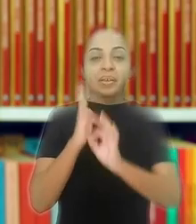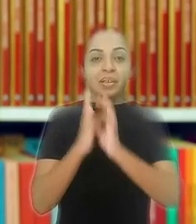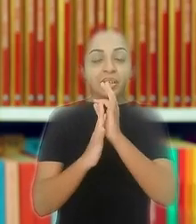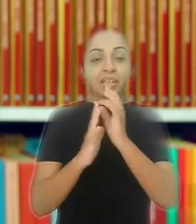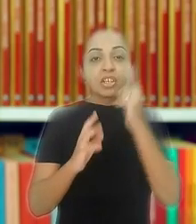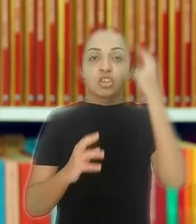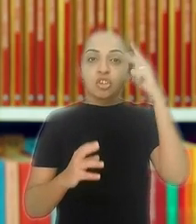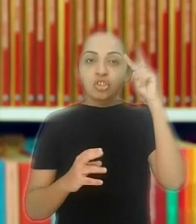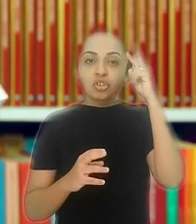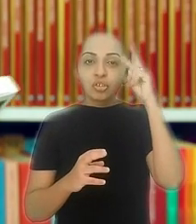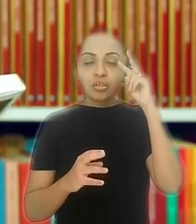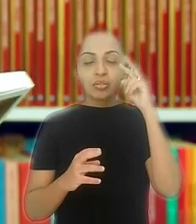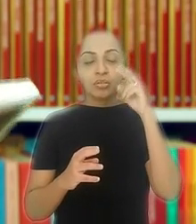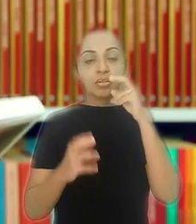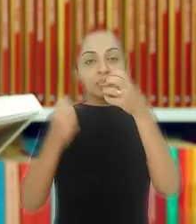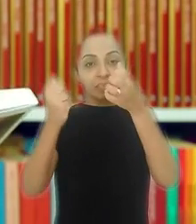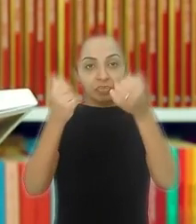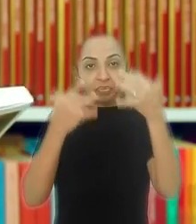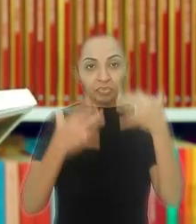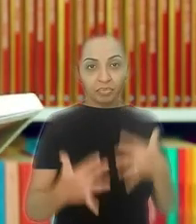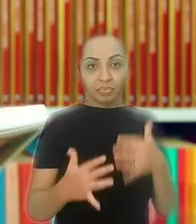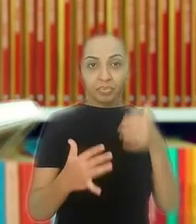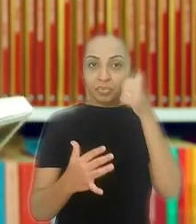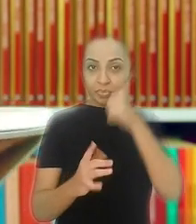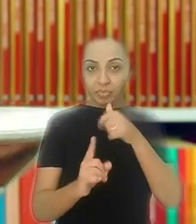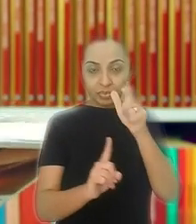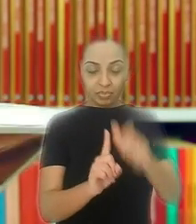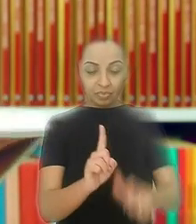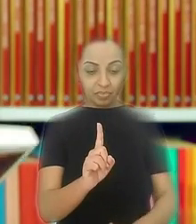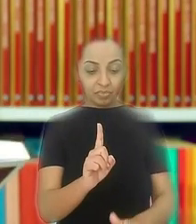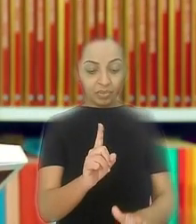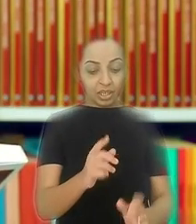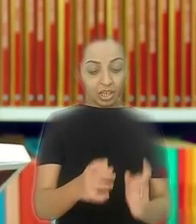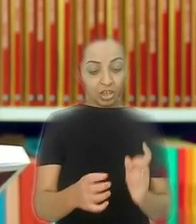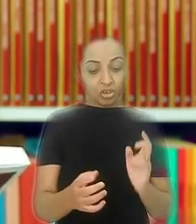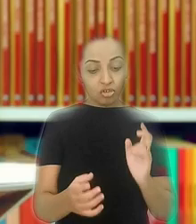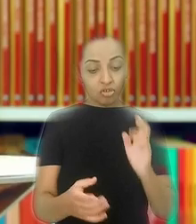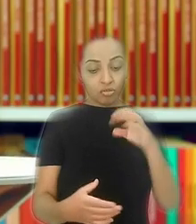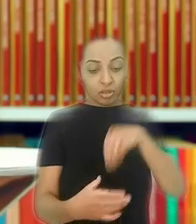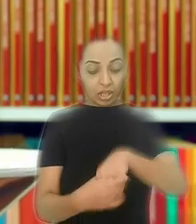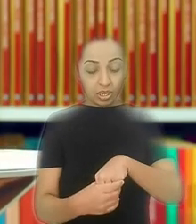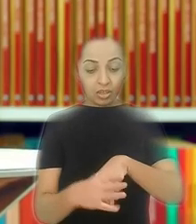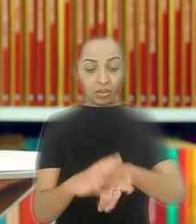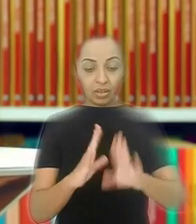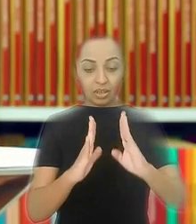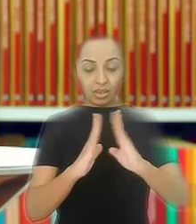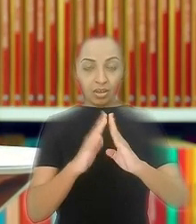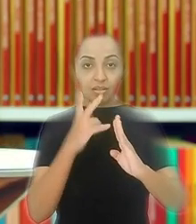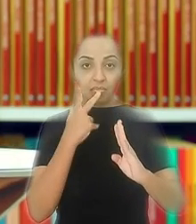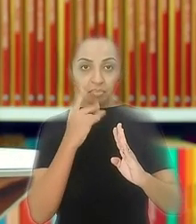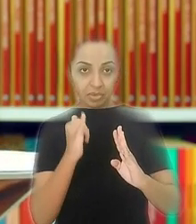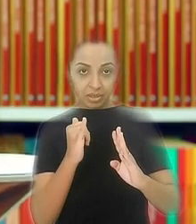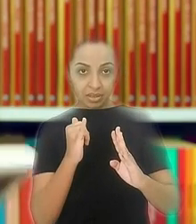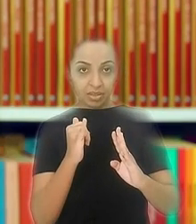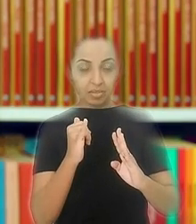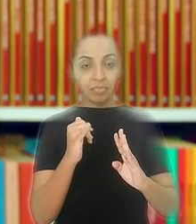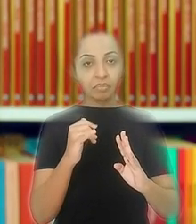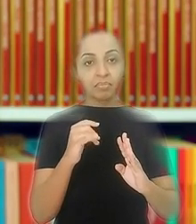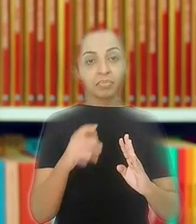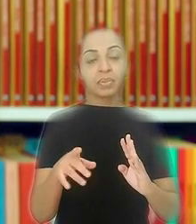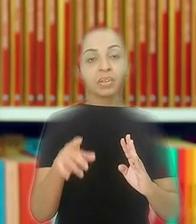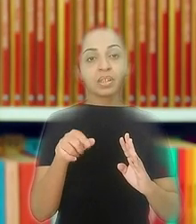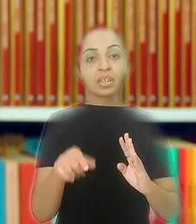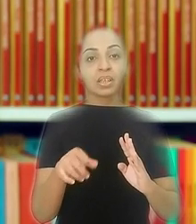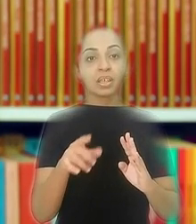que conta a história de uma jovem chamada Marta que está se descobrindo sexualmente mora sozinha com o pai e